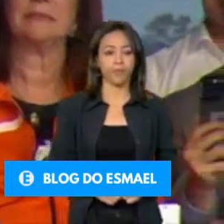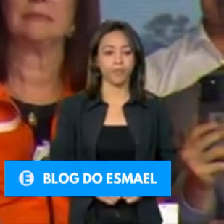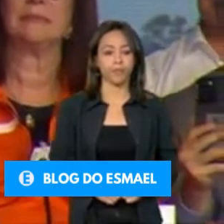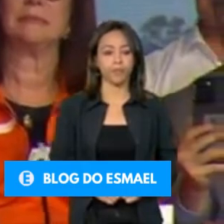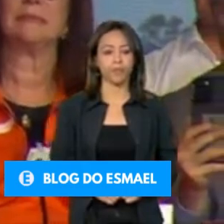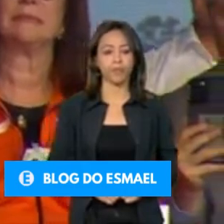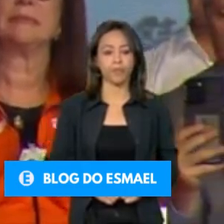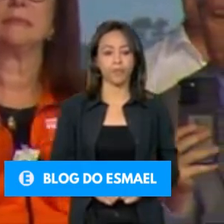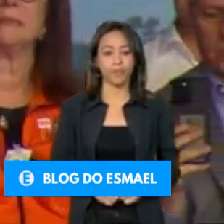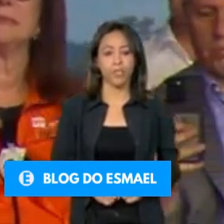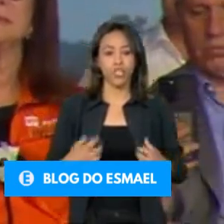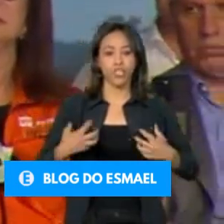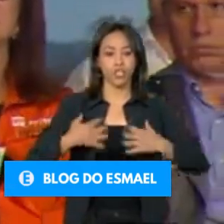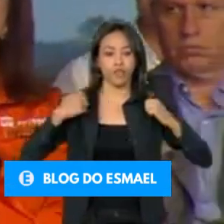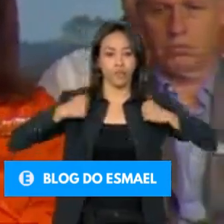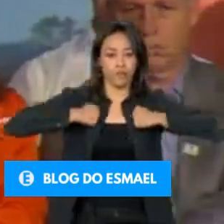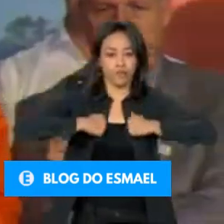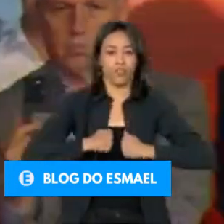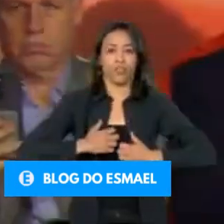vestindo essa